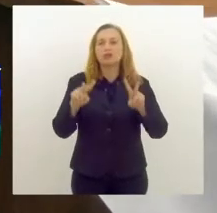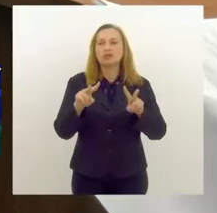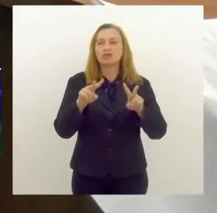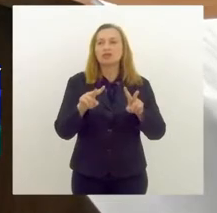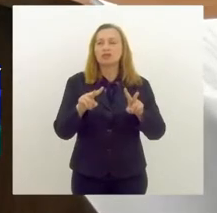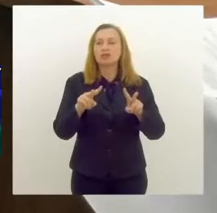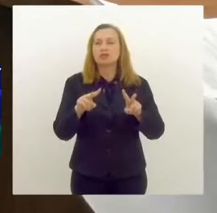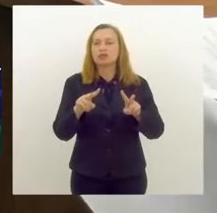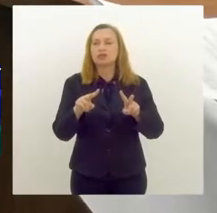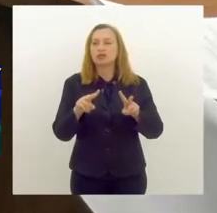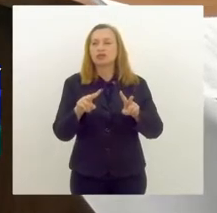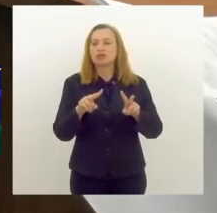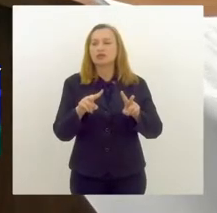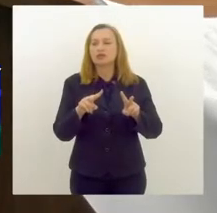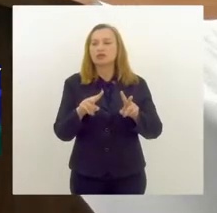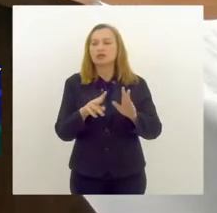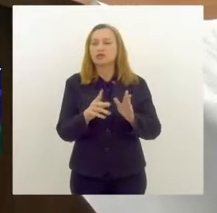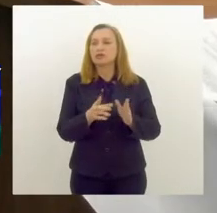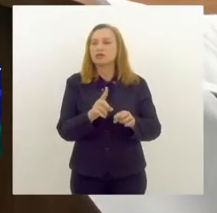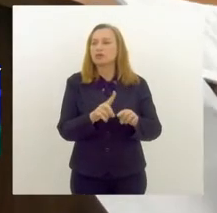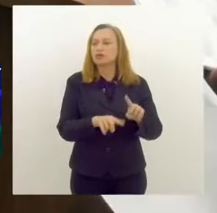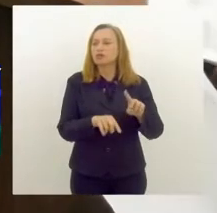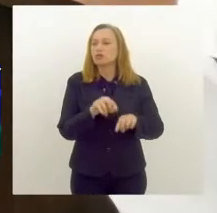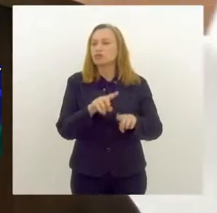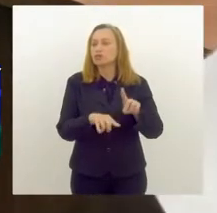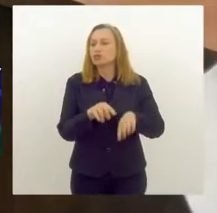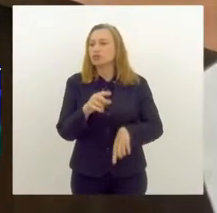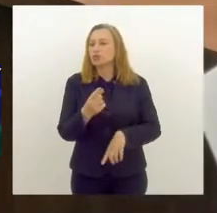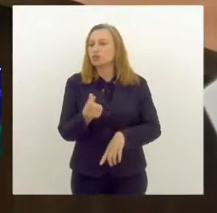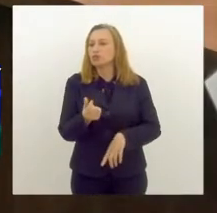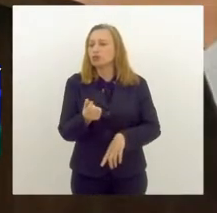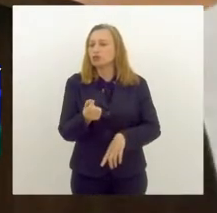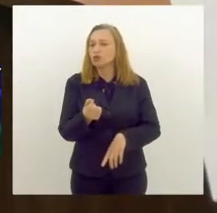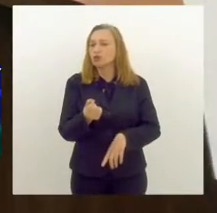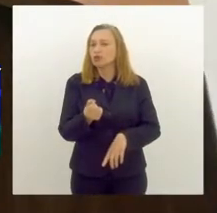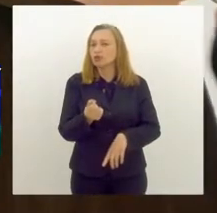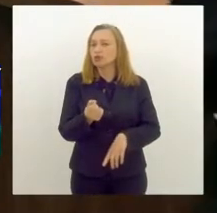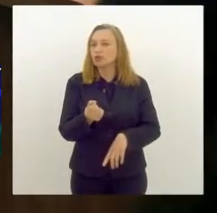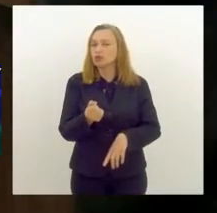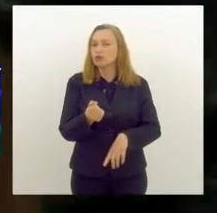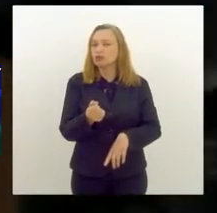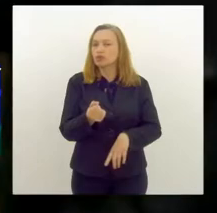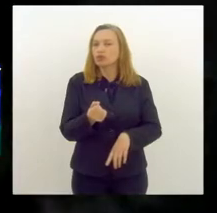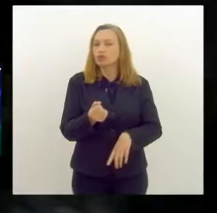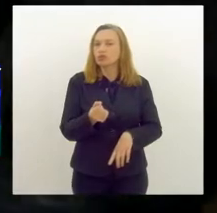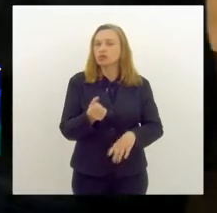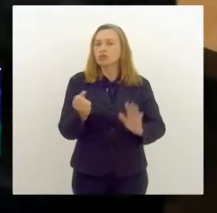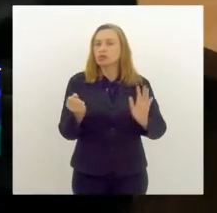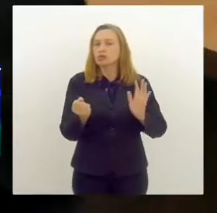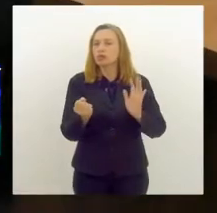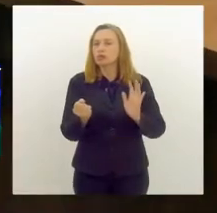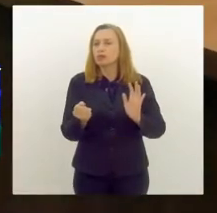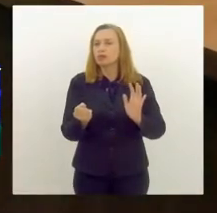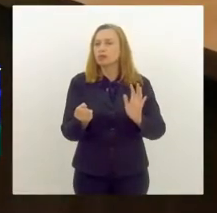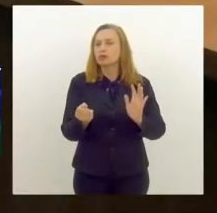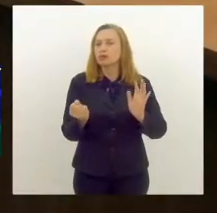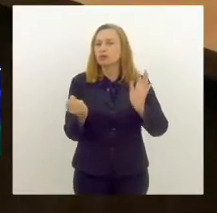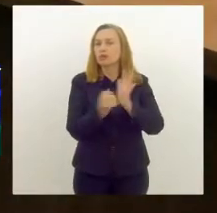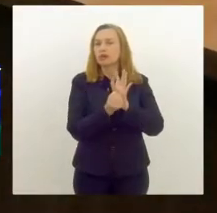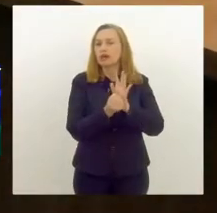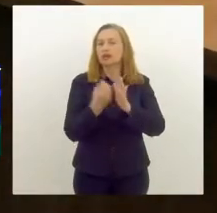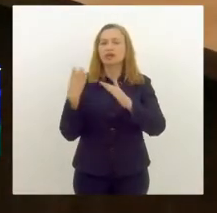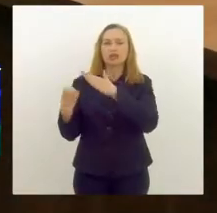o custeio dos equipamentos, estando permitida a exploração da respectiva marca da